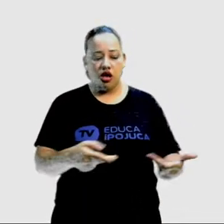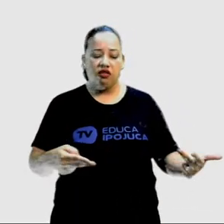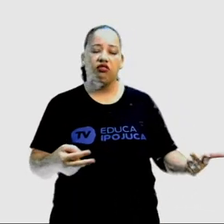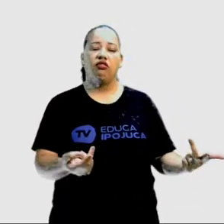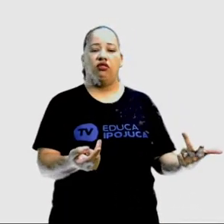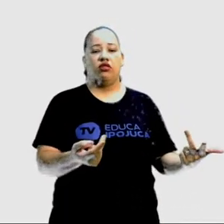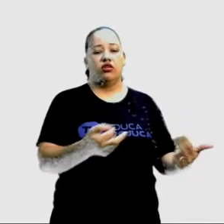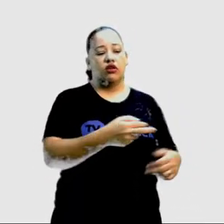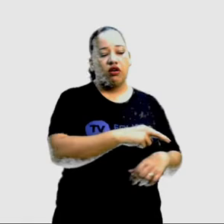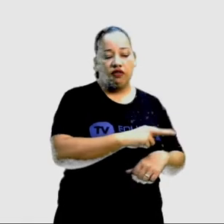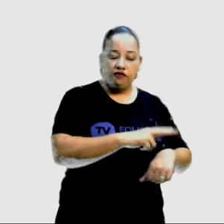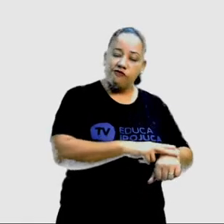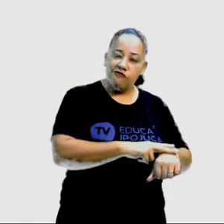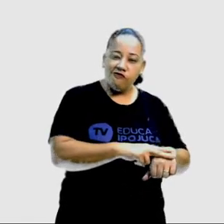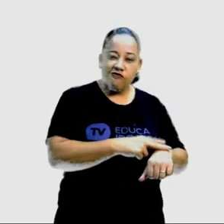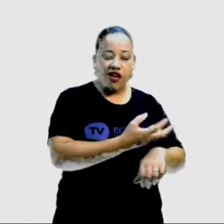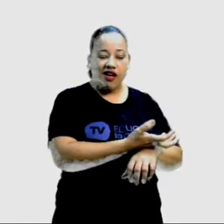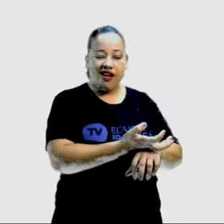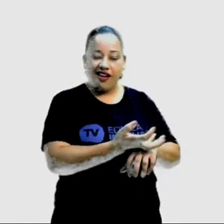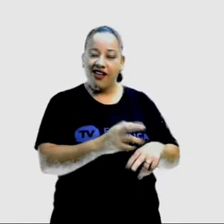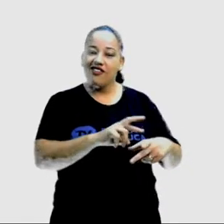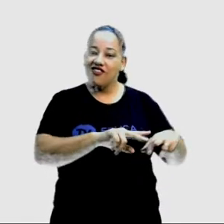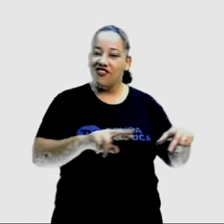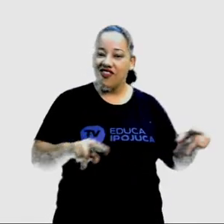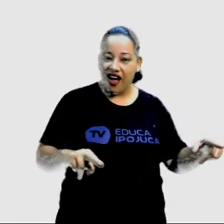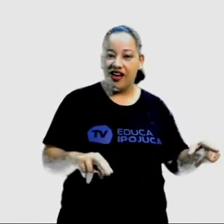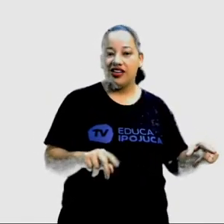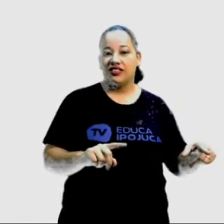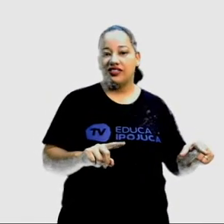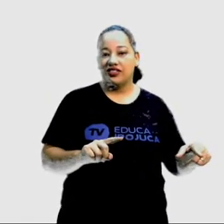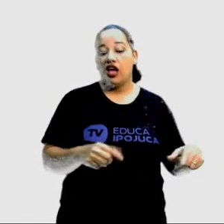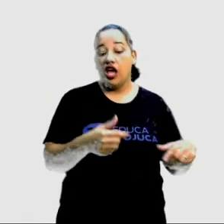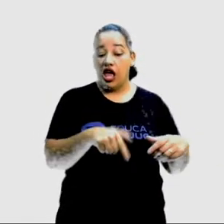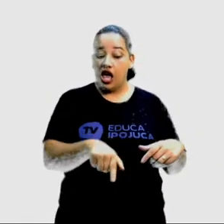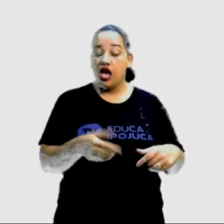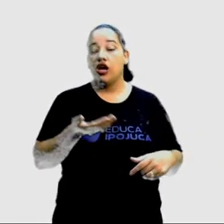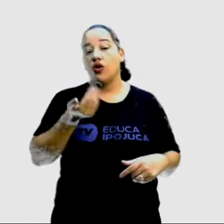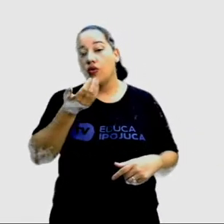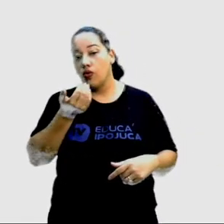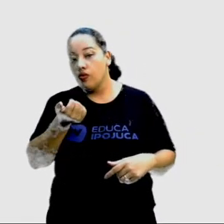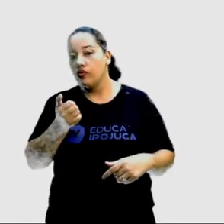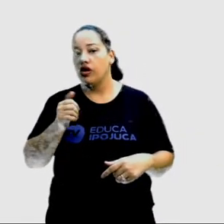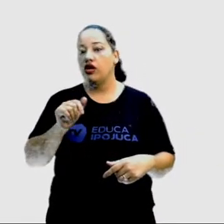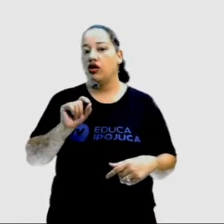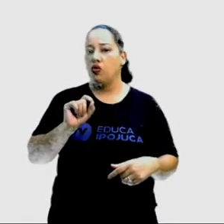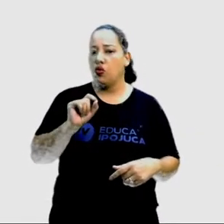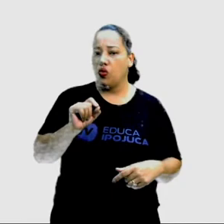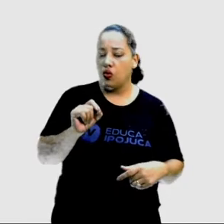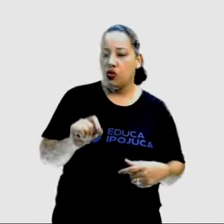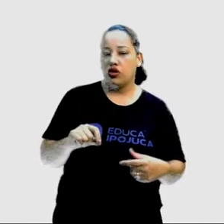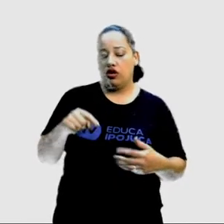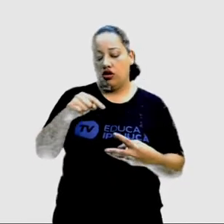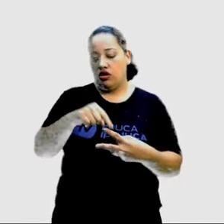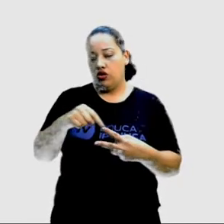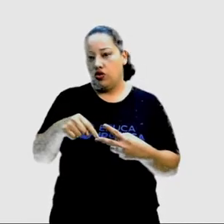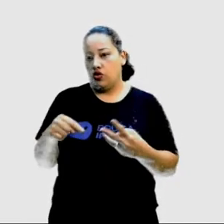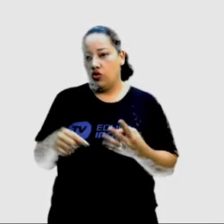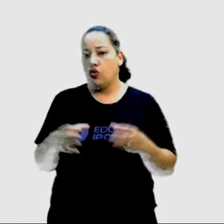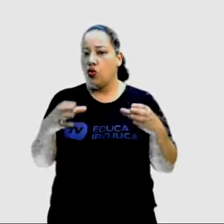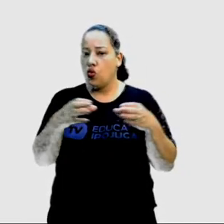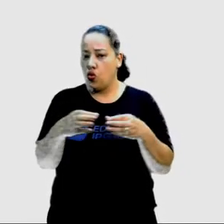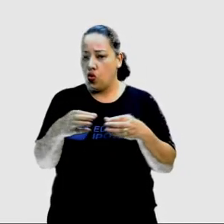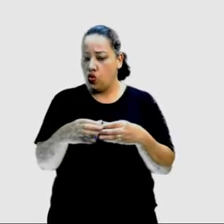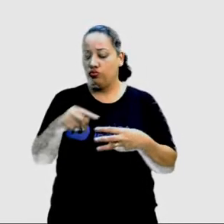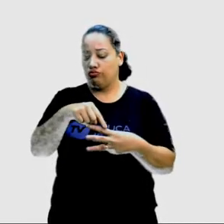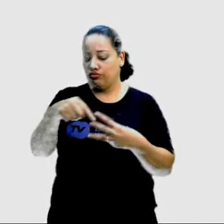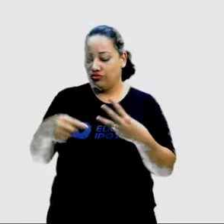algas. Os consumidores estão lá na parte inferior, que são o quê? Os carnívoros, herbívoros e onívoros.